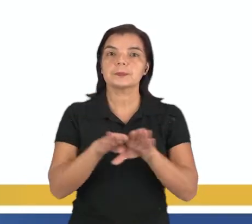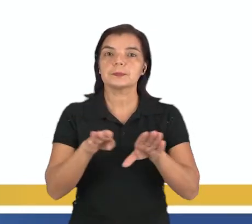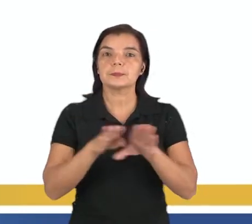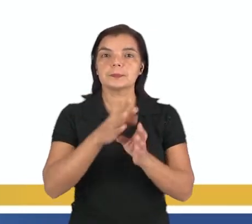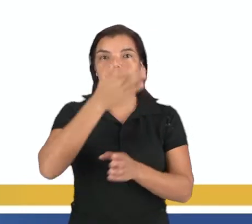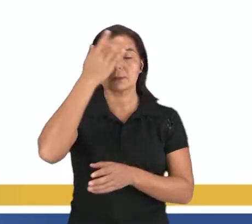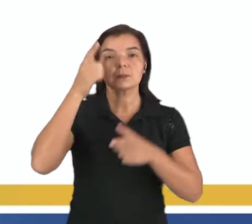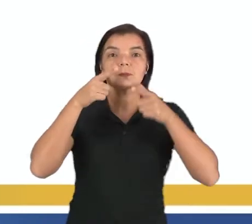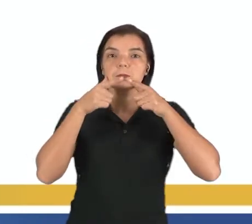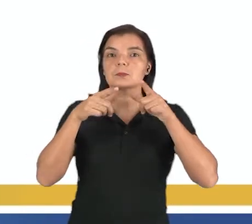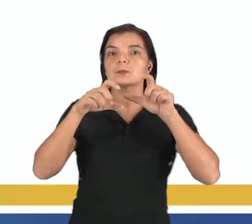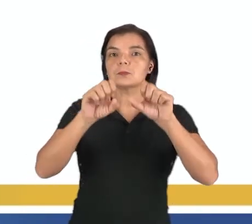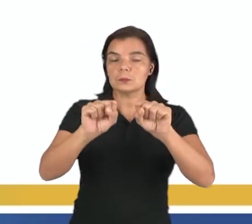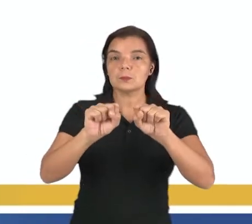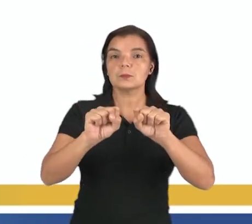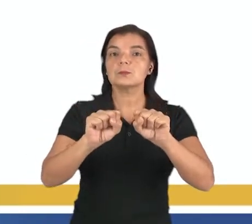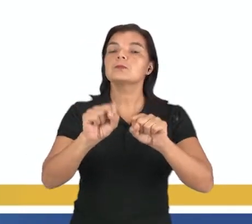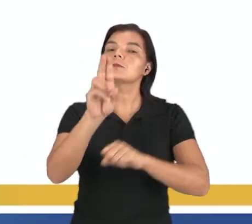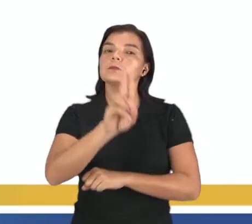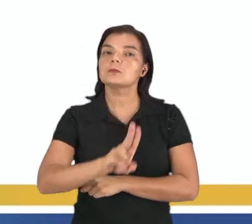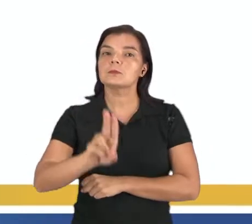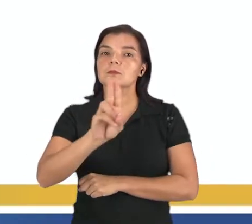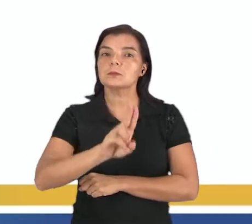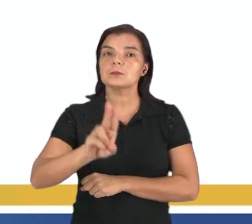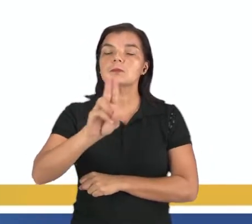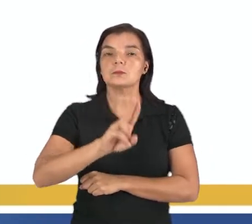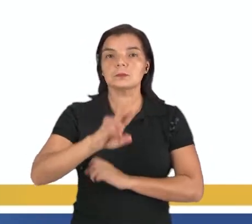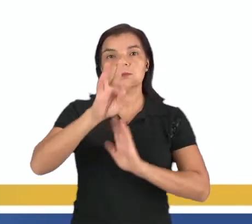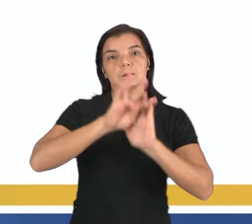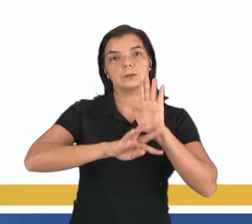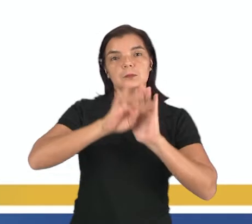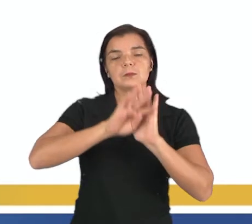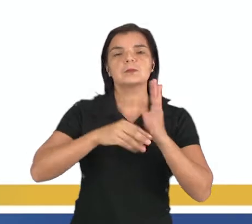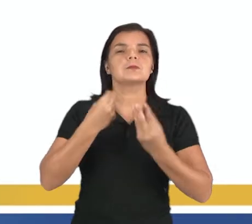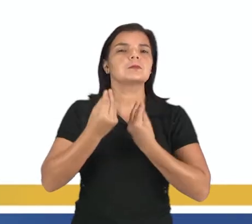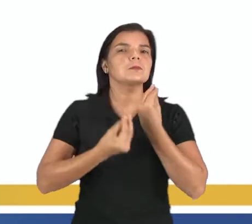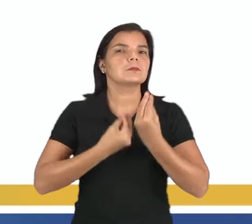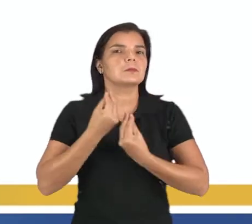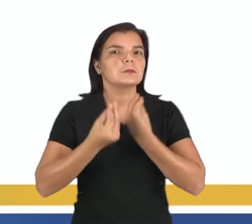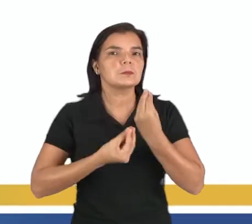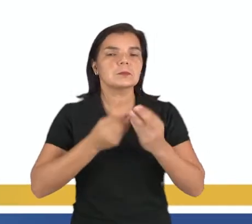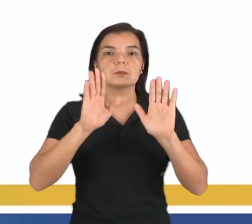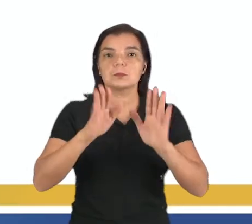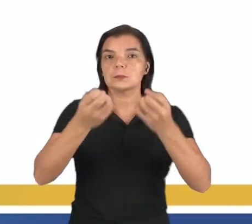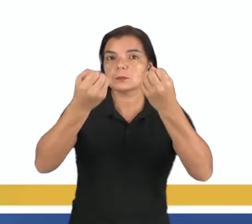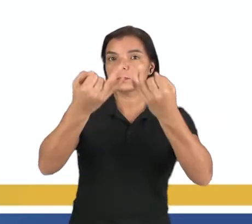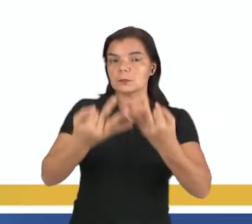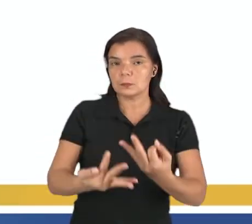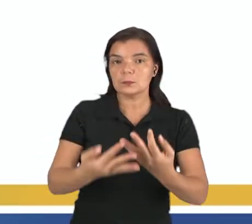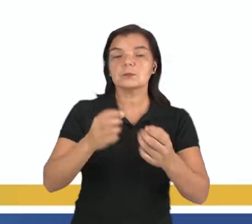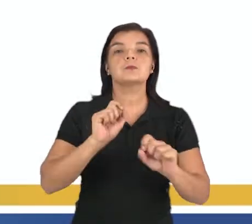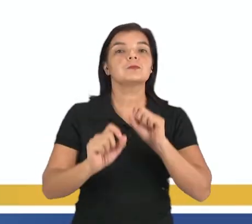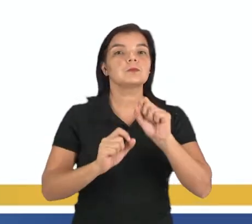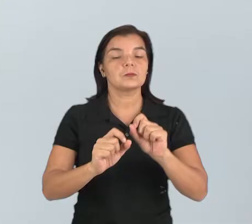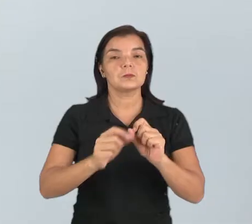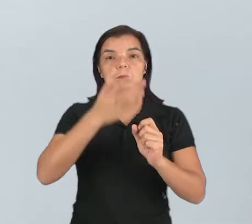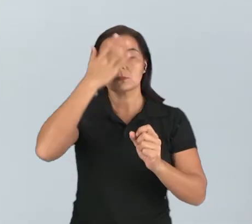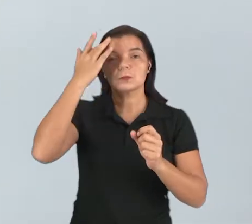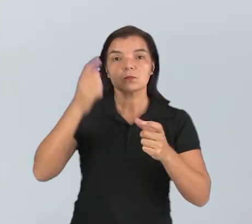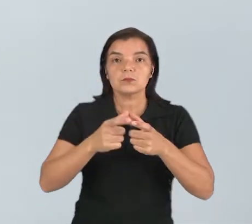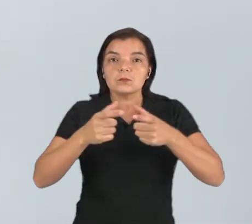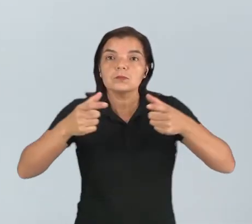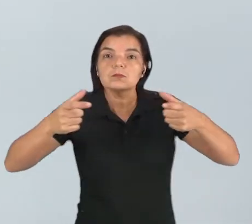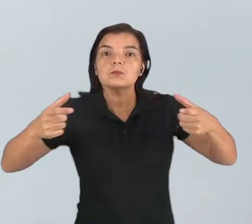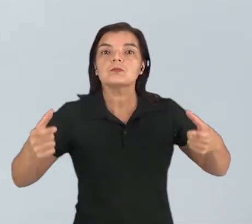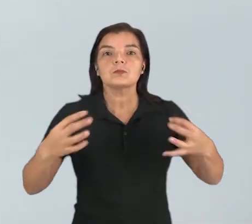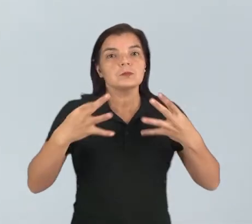pessoal, a linguagem que nós vamos utilizar aí nesse texto. Como é como já foi falado, que trata-se de um público amplo